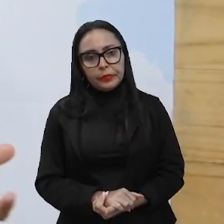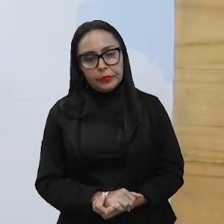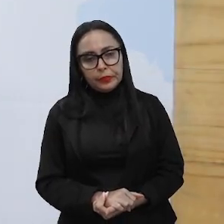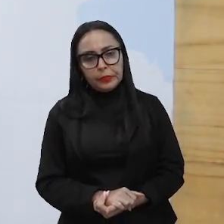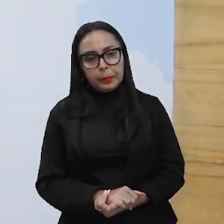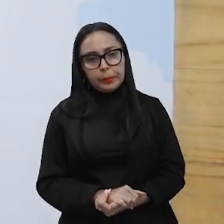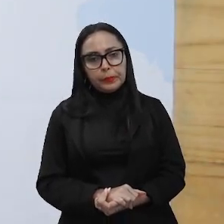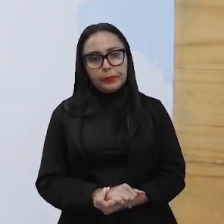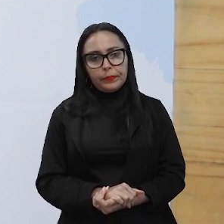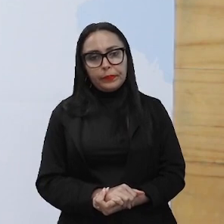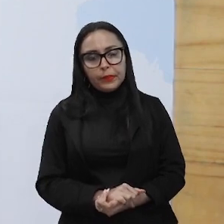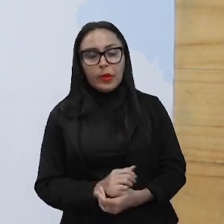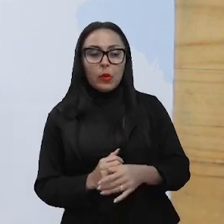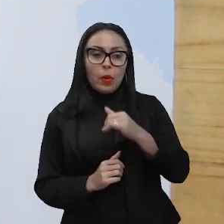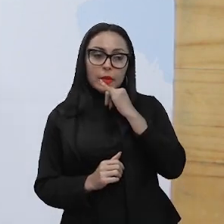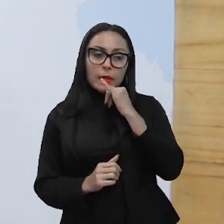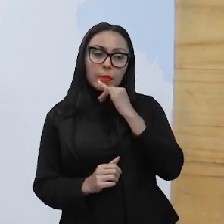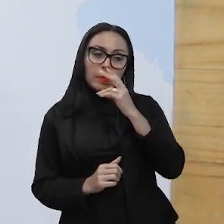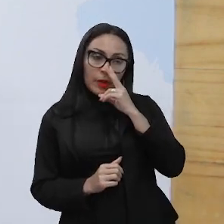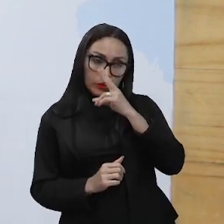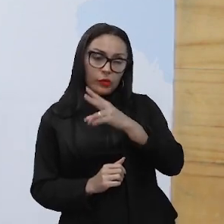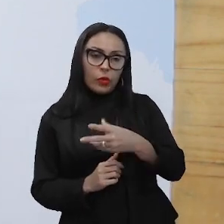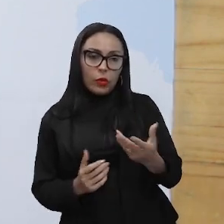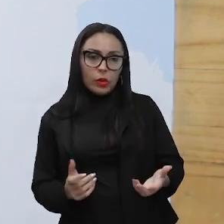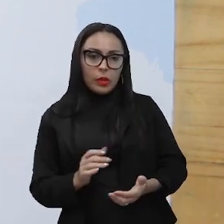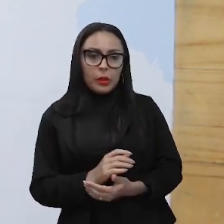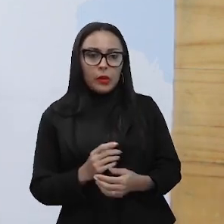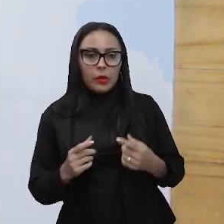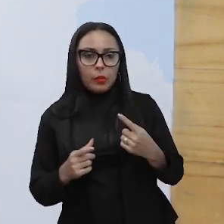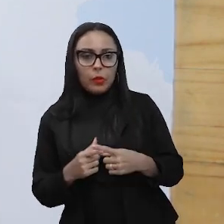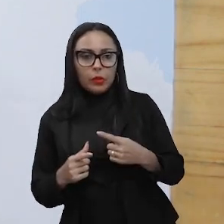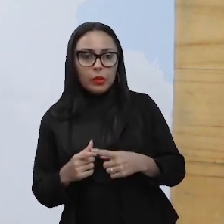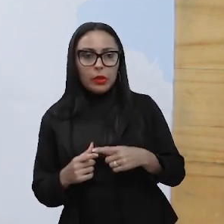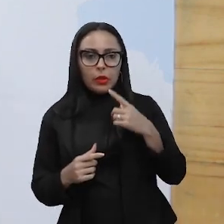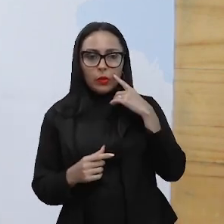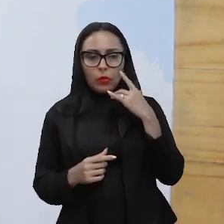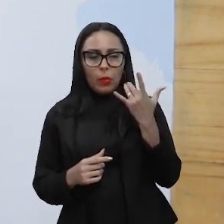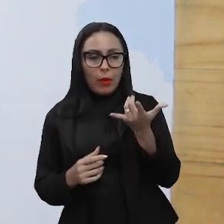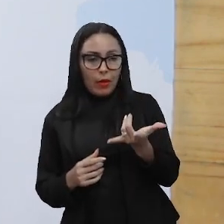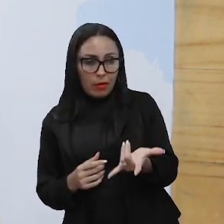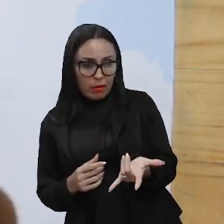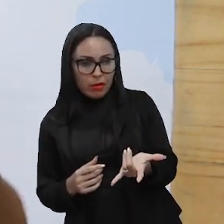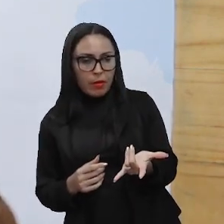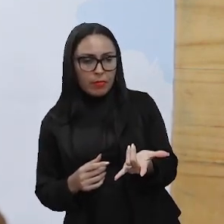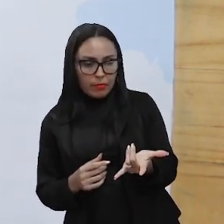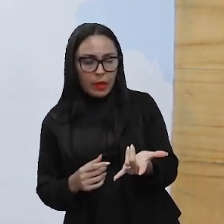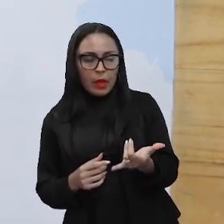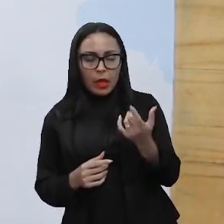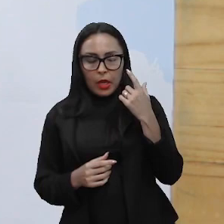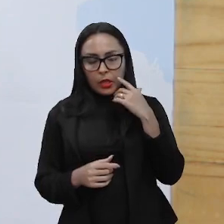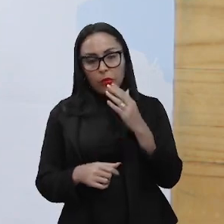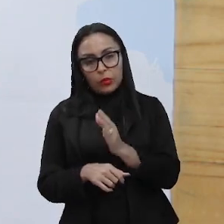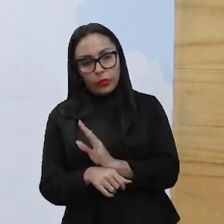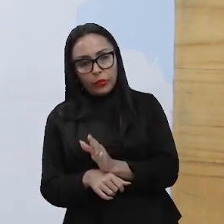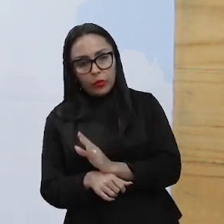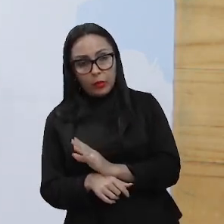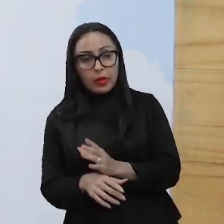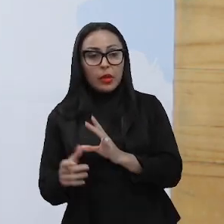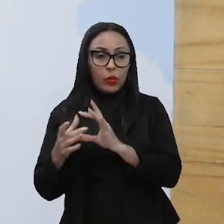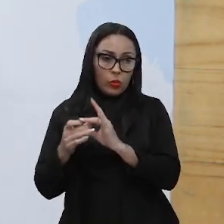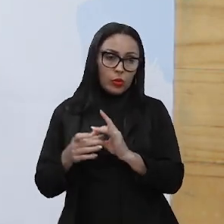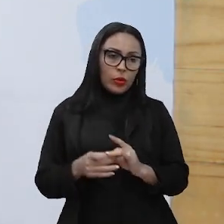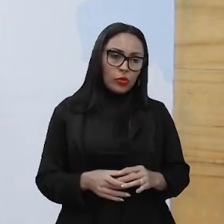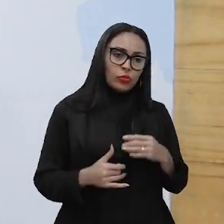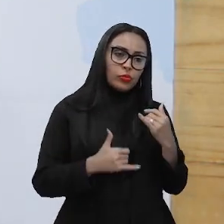multimídia. Seria um exemplo mais forte de multimídia, porque os jogos do Homem-Aranha, muitas vezes, a história do filme ela também tem contextos dos